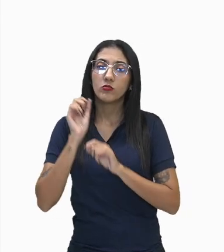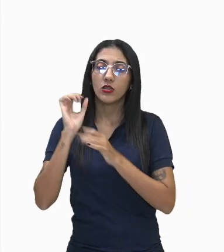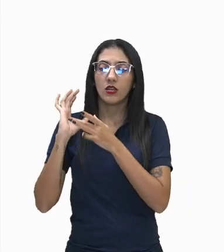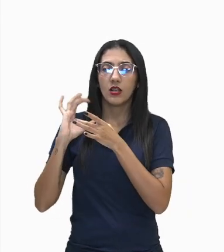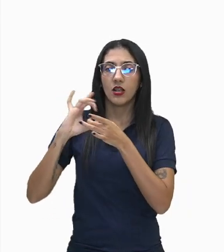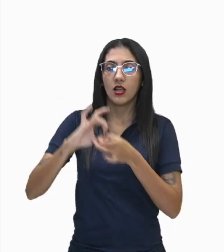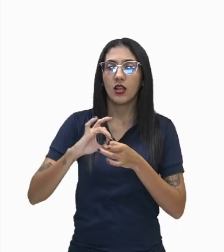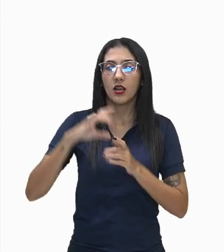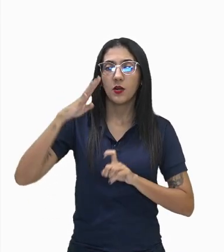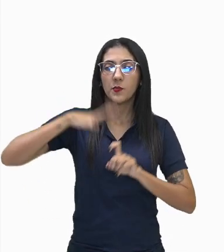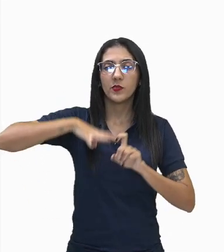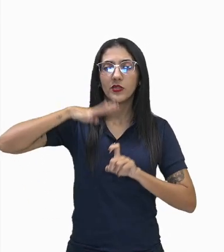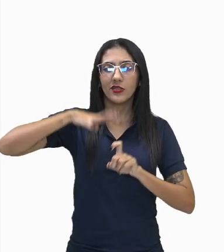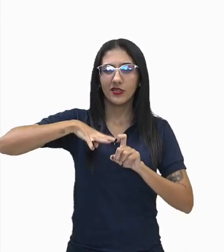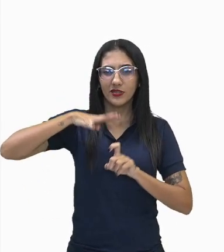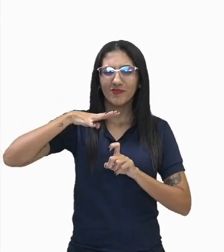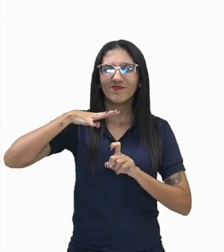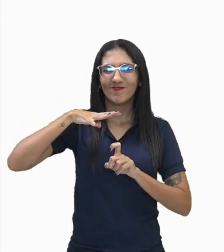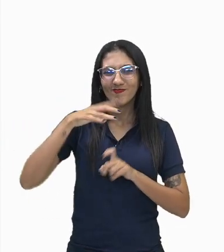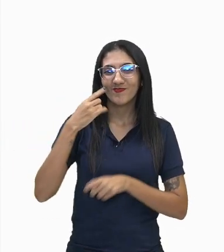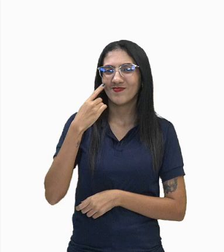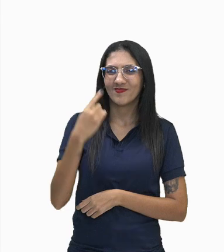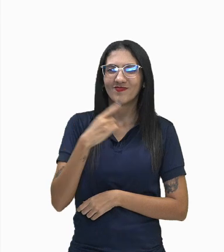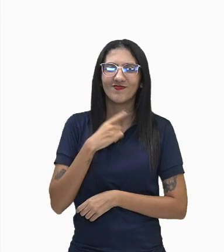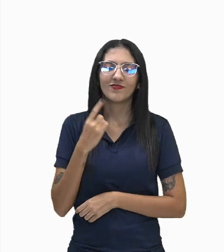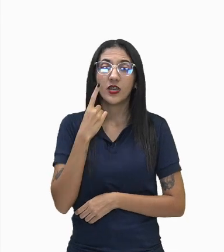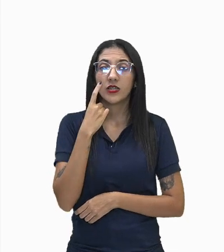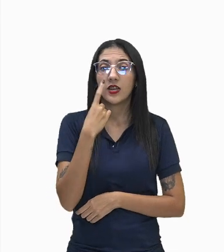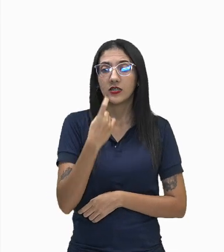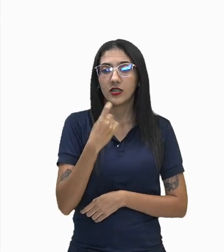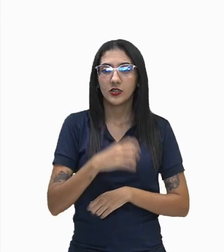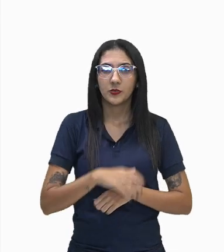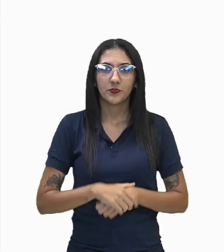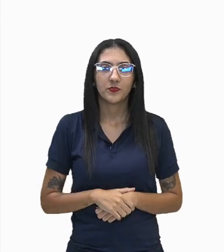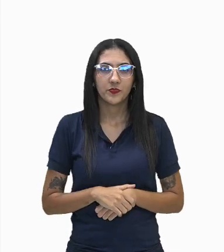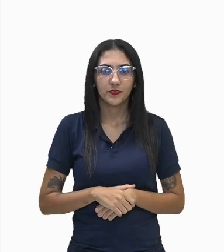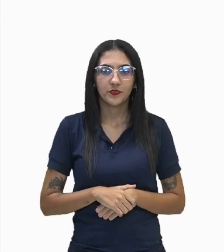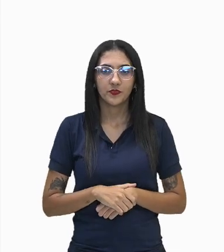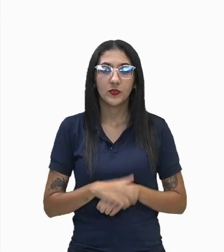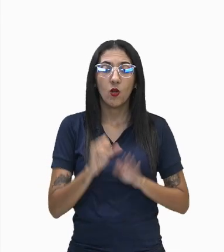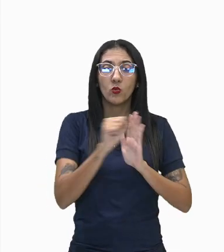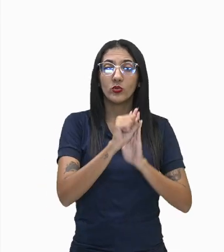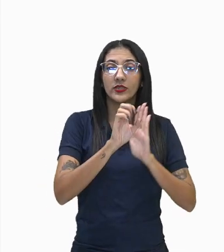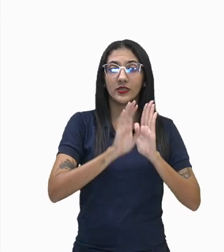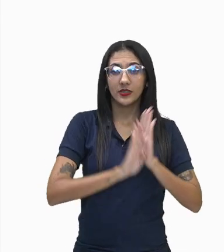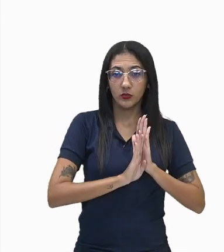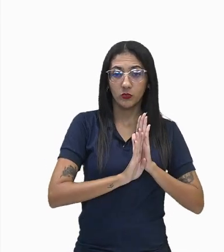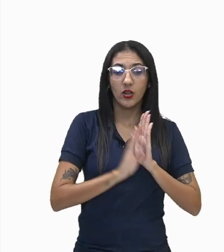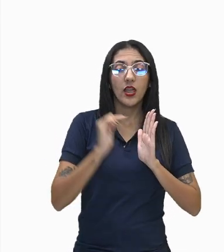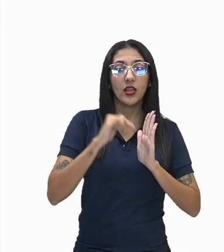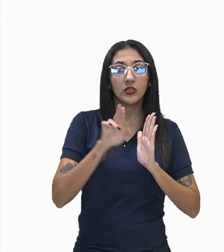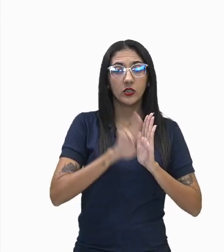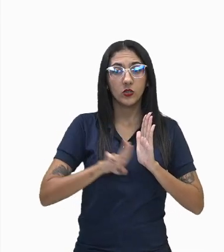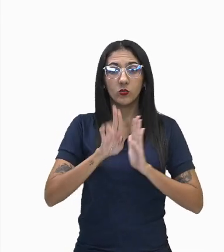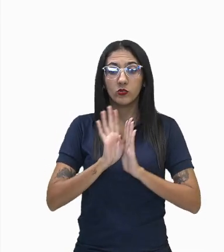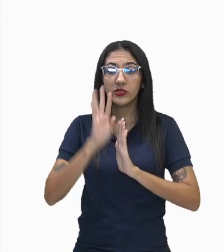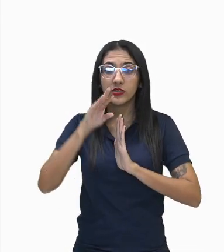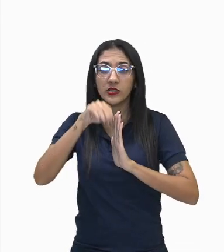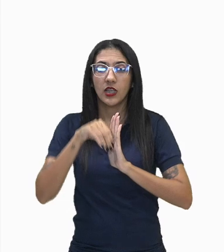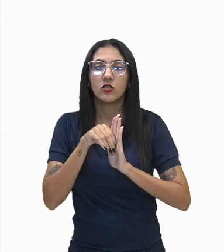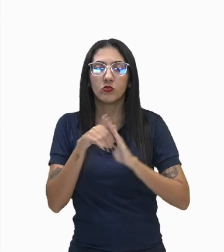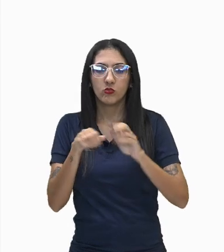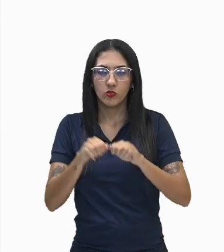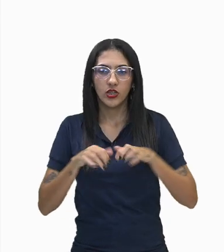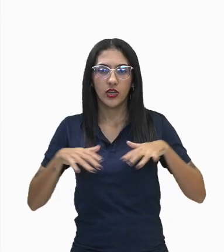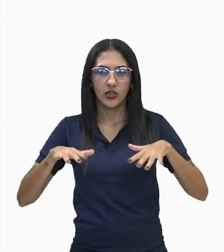mitos. Olha que quebra-cabeça interessante. Os ritos, os símbolos, eles são usados dentro dos ritos